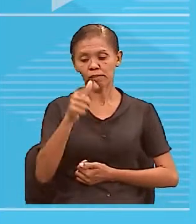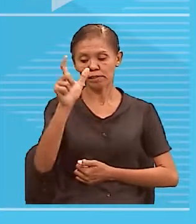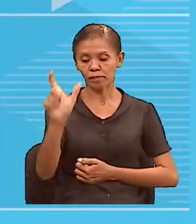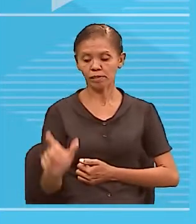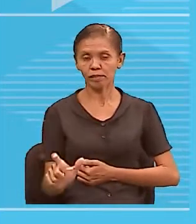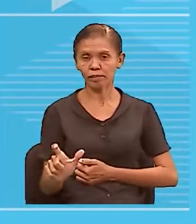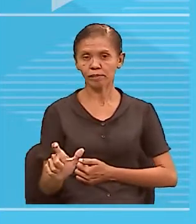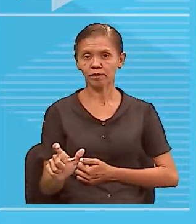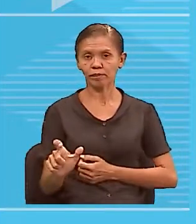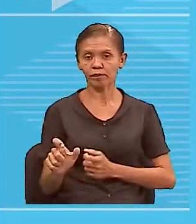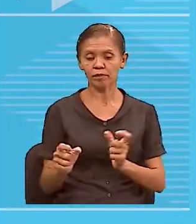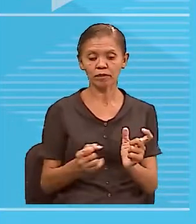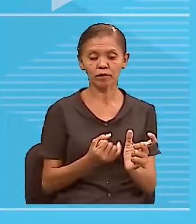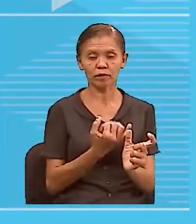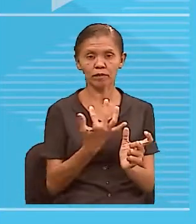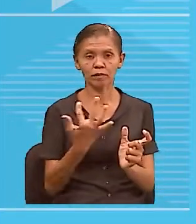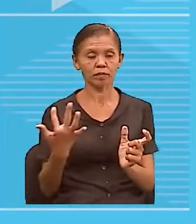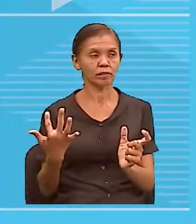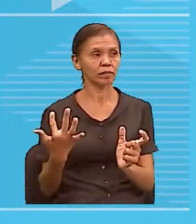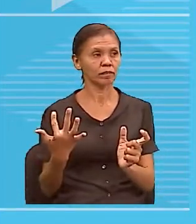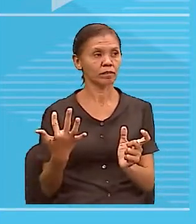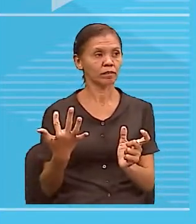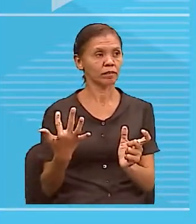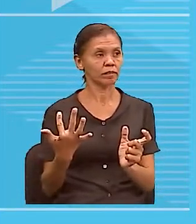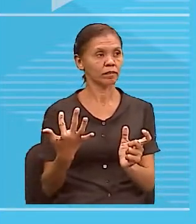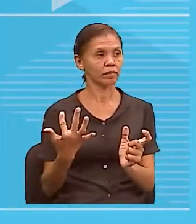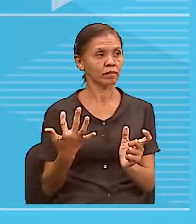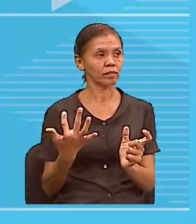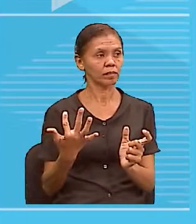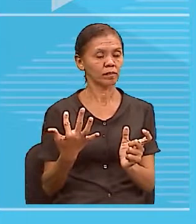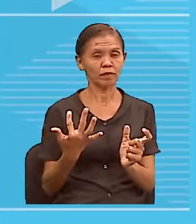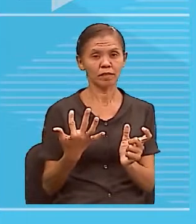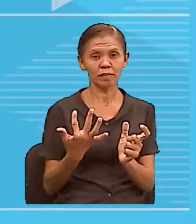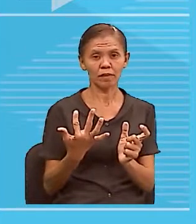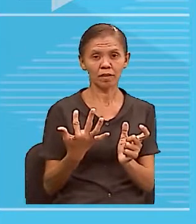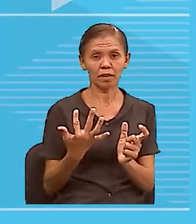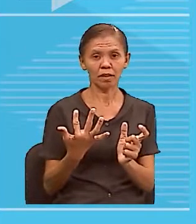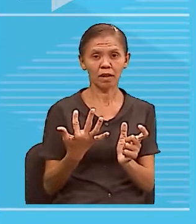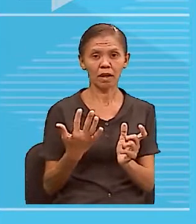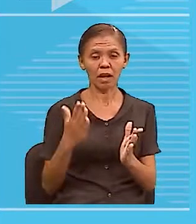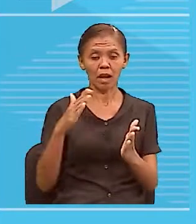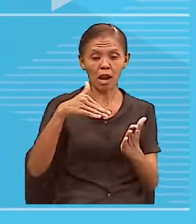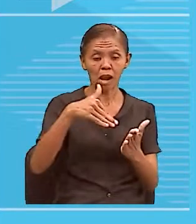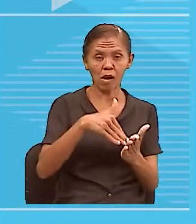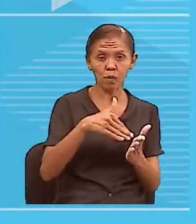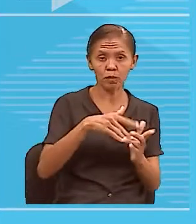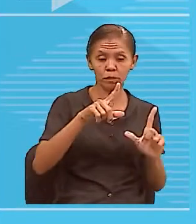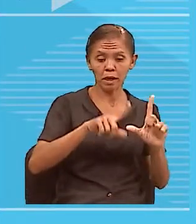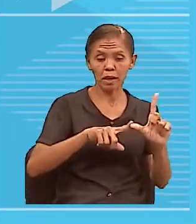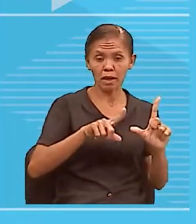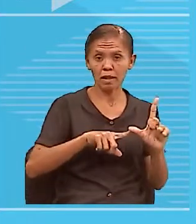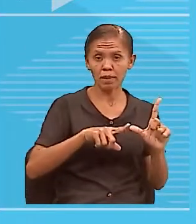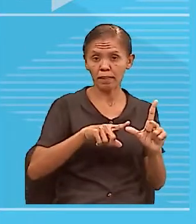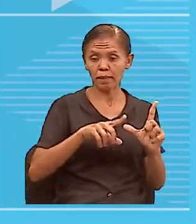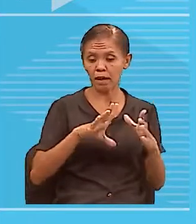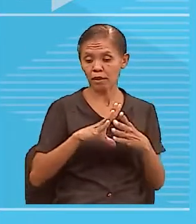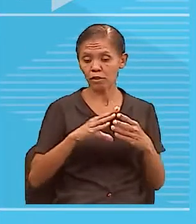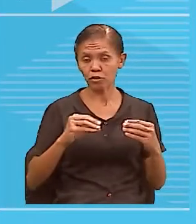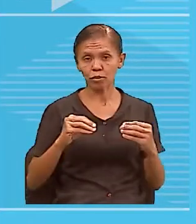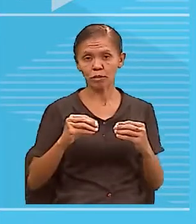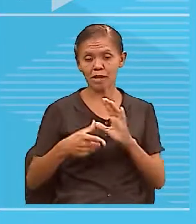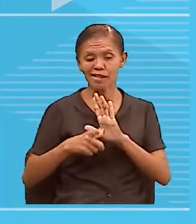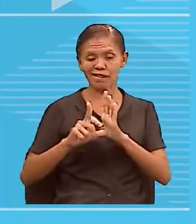plural bom né A primeira EA segunda pessoa do plural perdem a última letra antes de receber os pronomes